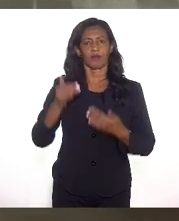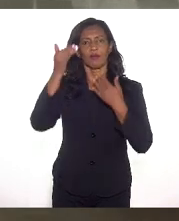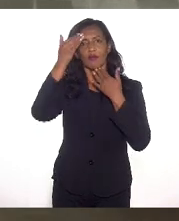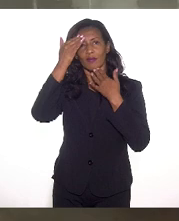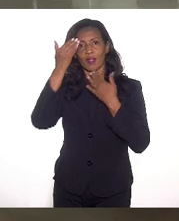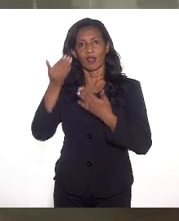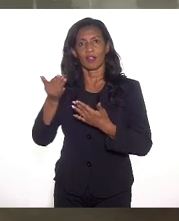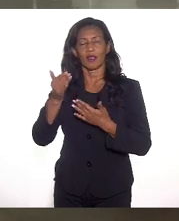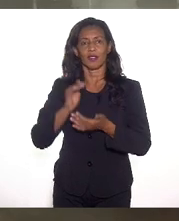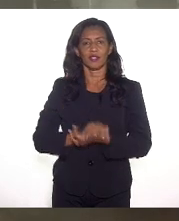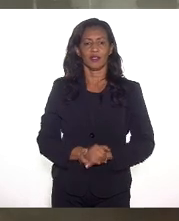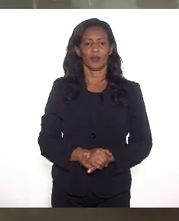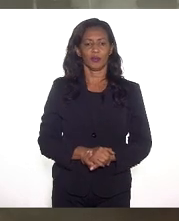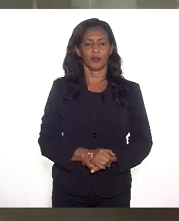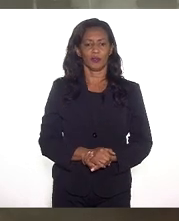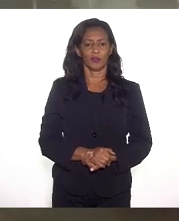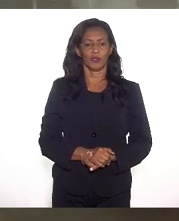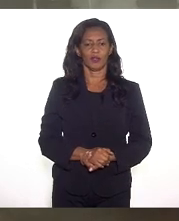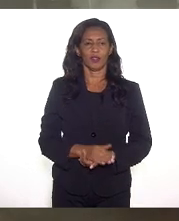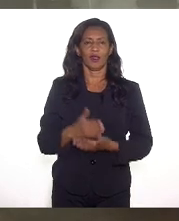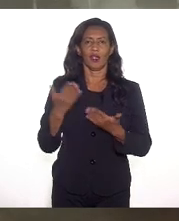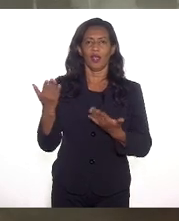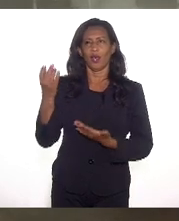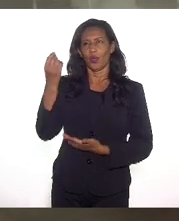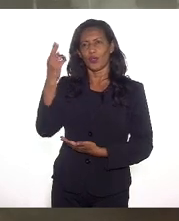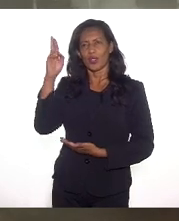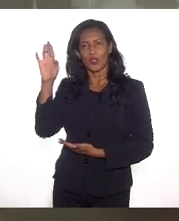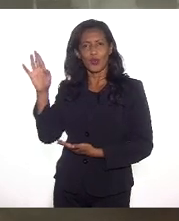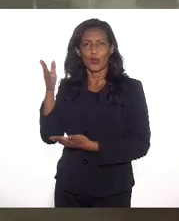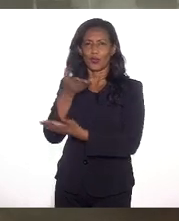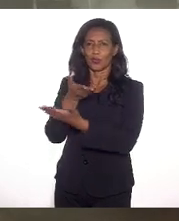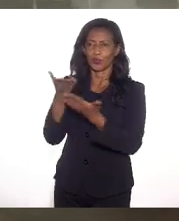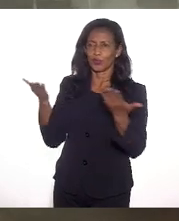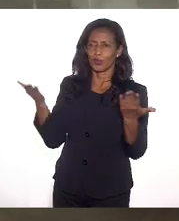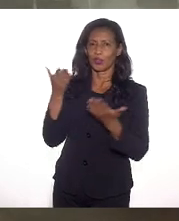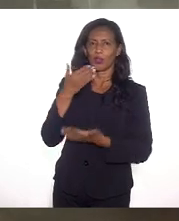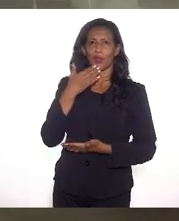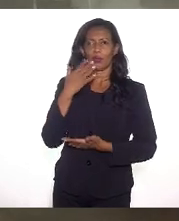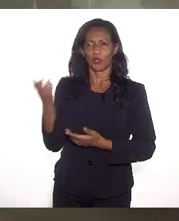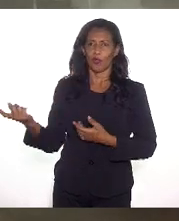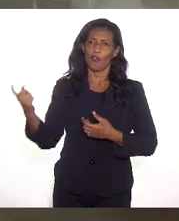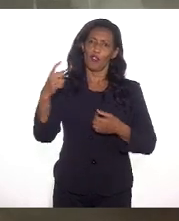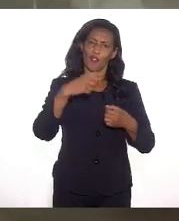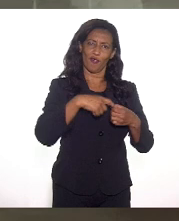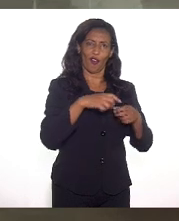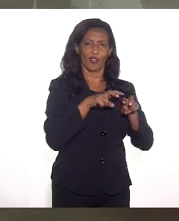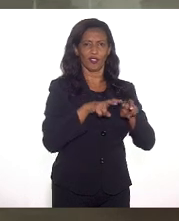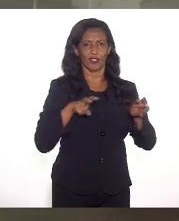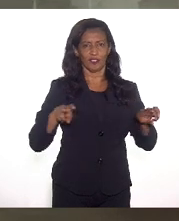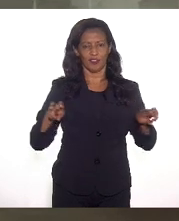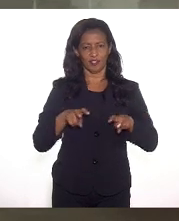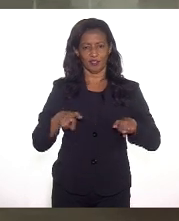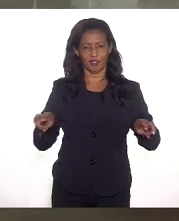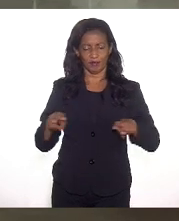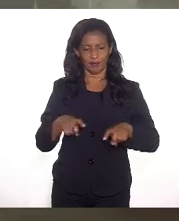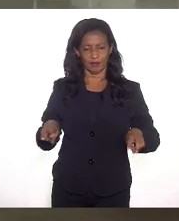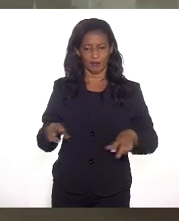Agradecemos aos senhores, às senhoras autoridades, pedimos que voltem aos seus lugares, permanecendo, por